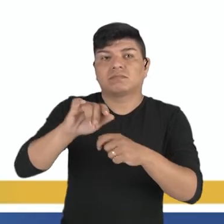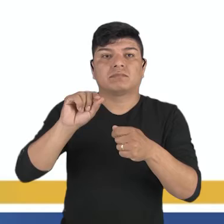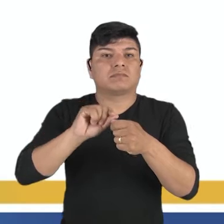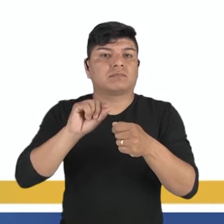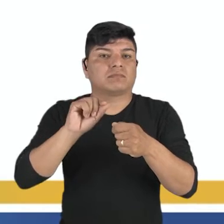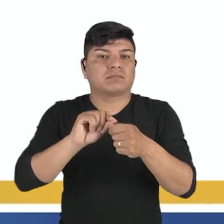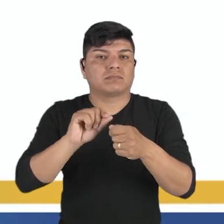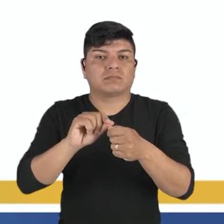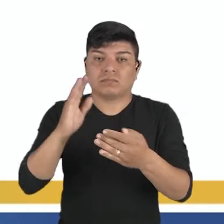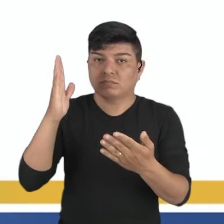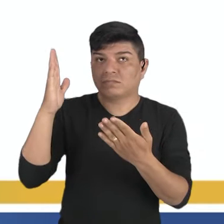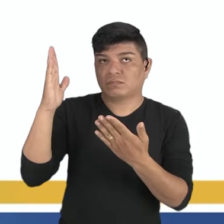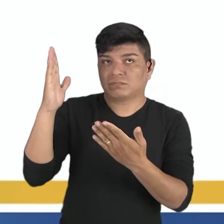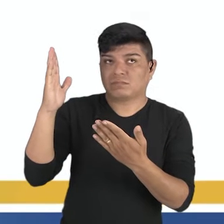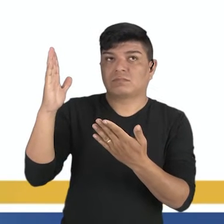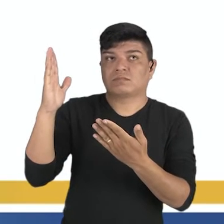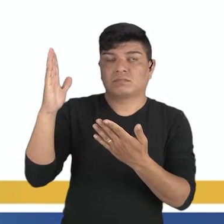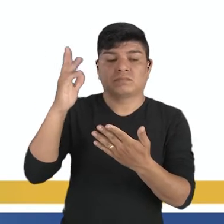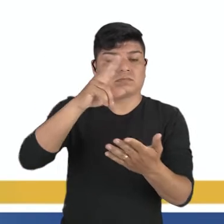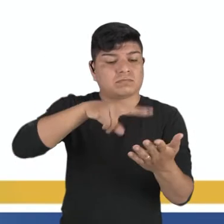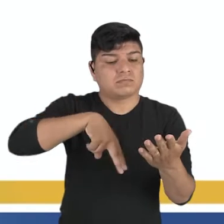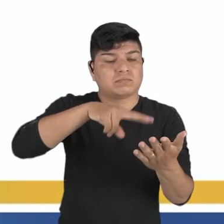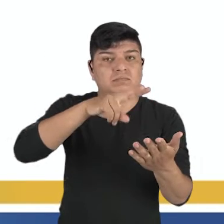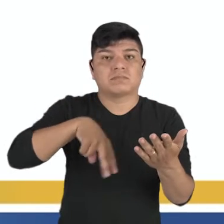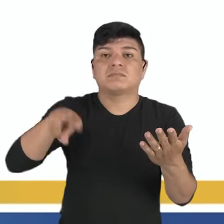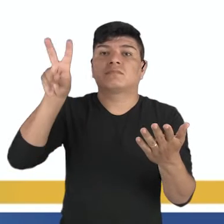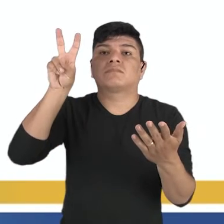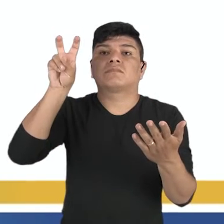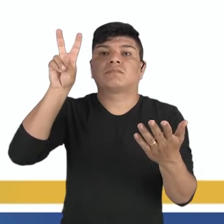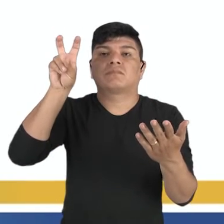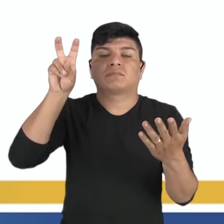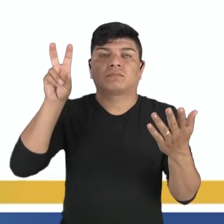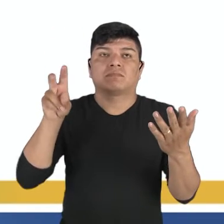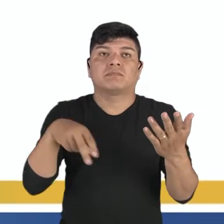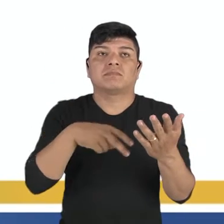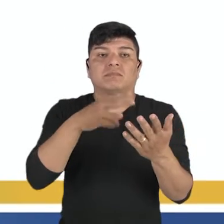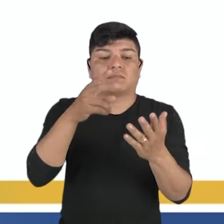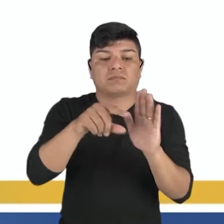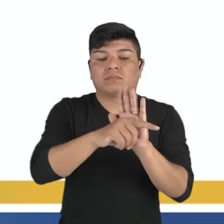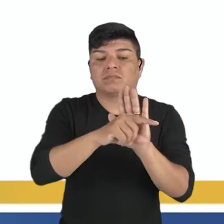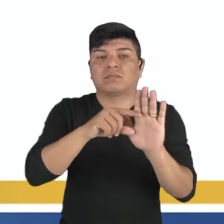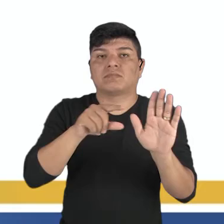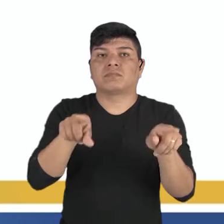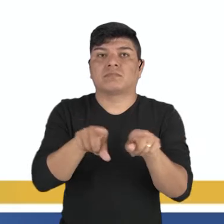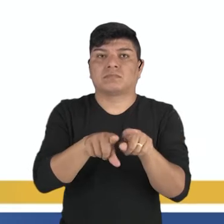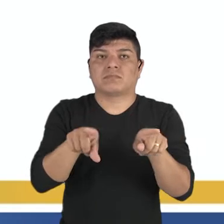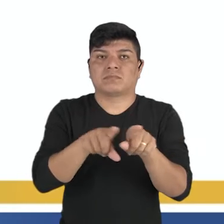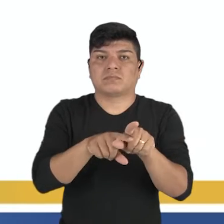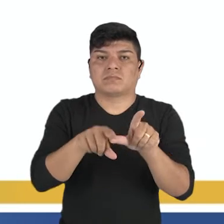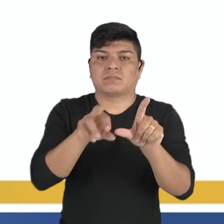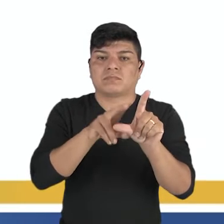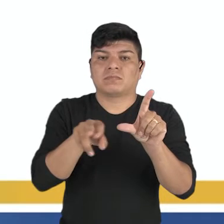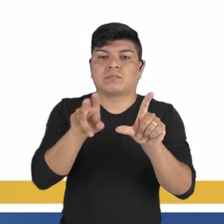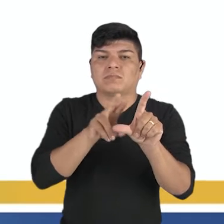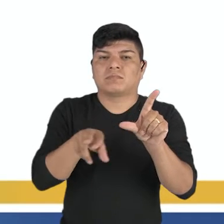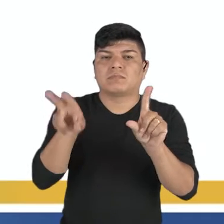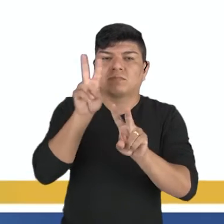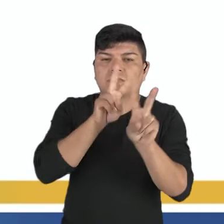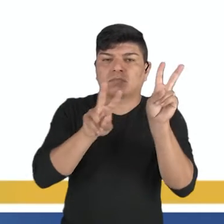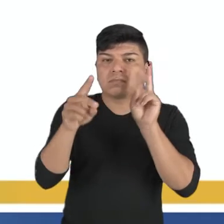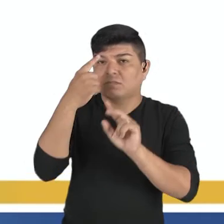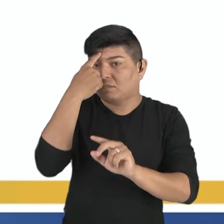realizar o skimming. Leia títulos, subtítulos e legendas, observe as